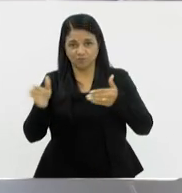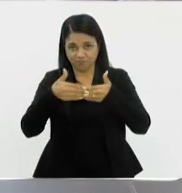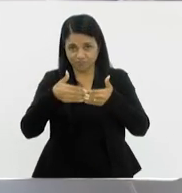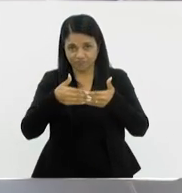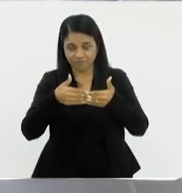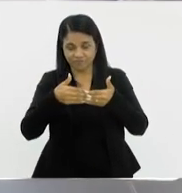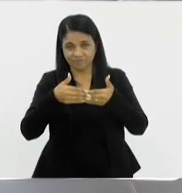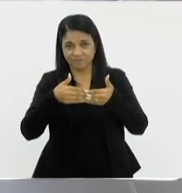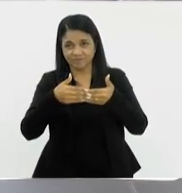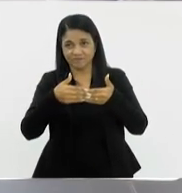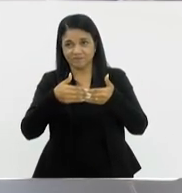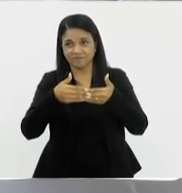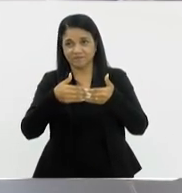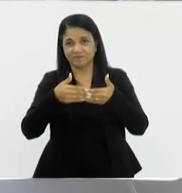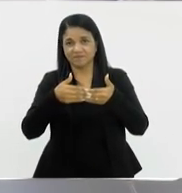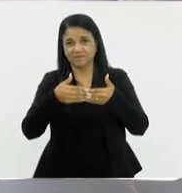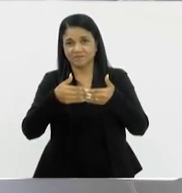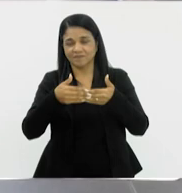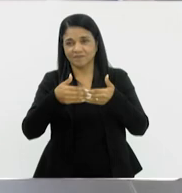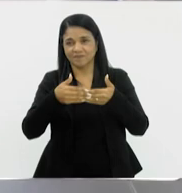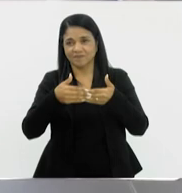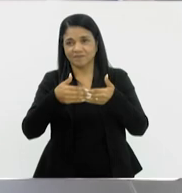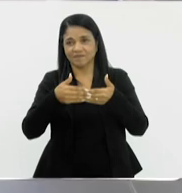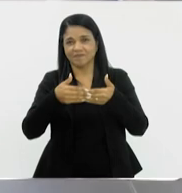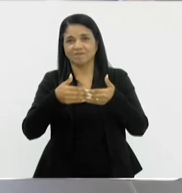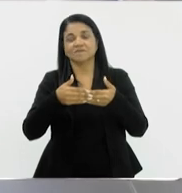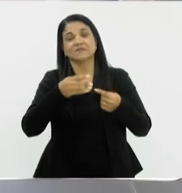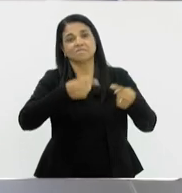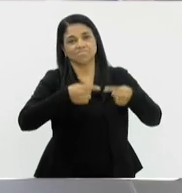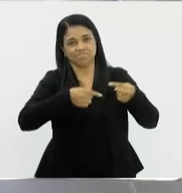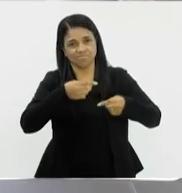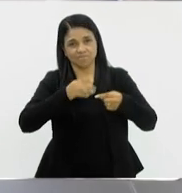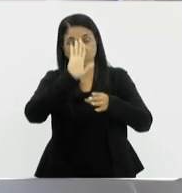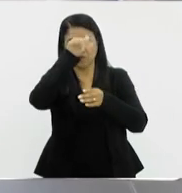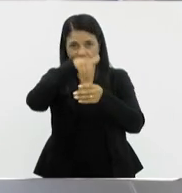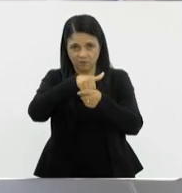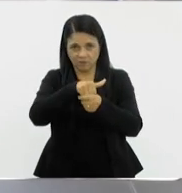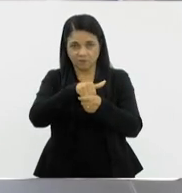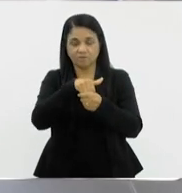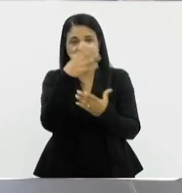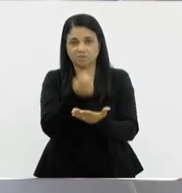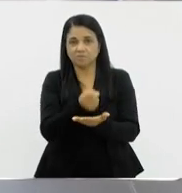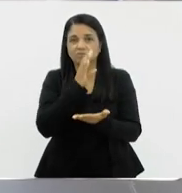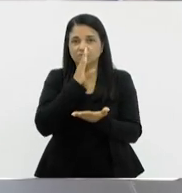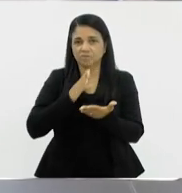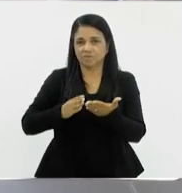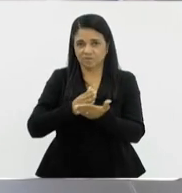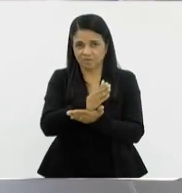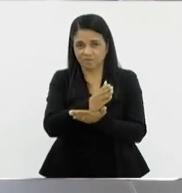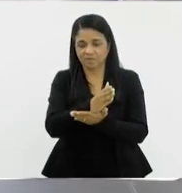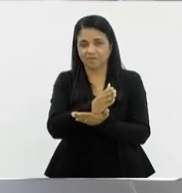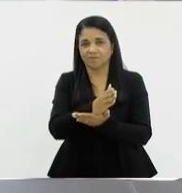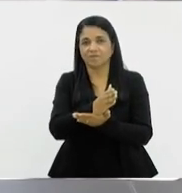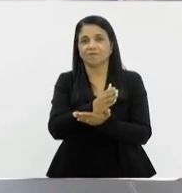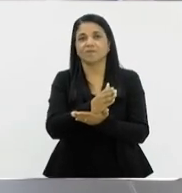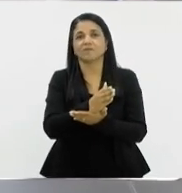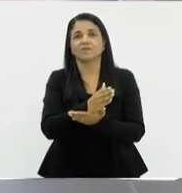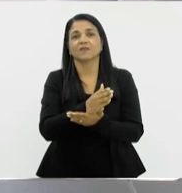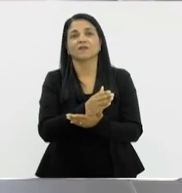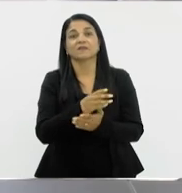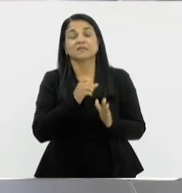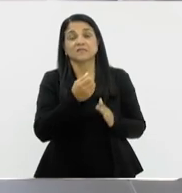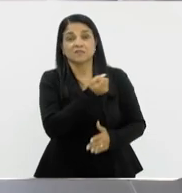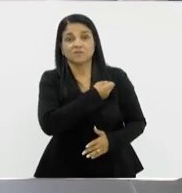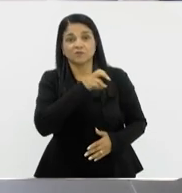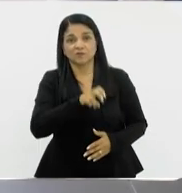não havendo quem queira discutir... Encerrada a discussão, em votação, os senhores que aprovam, permaneçam como estão, aprovado. 5 da